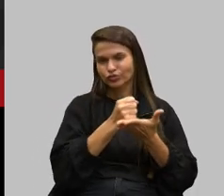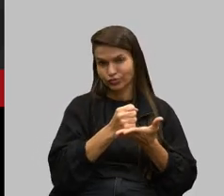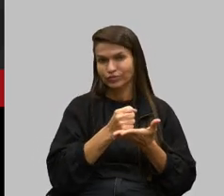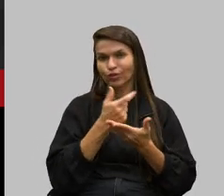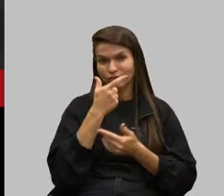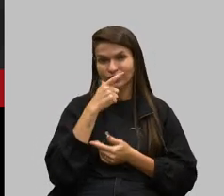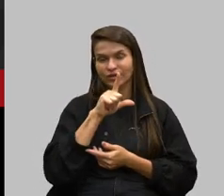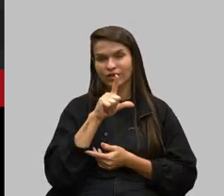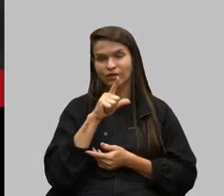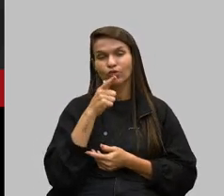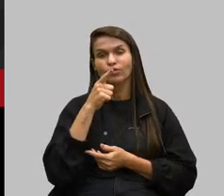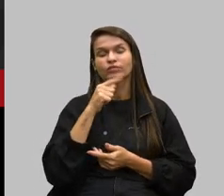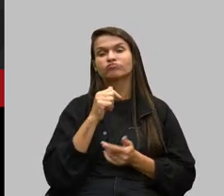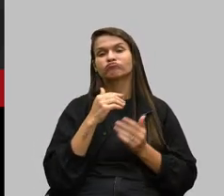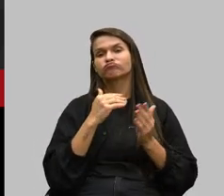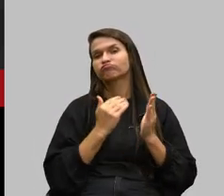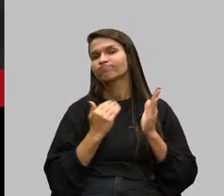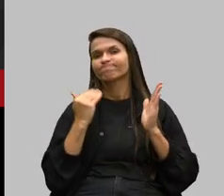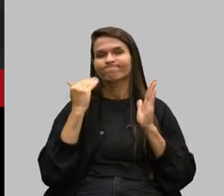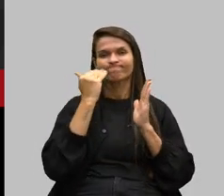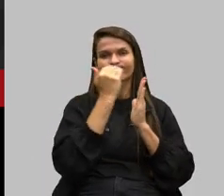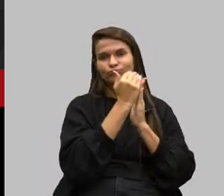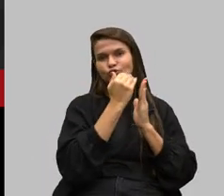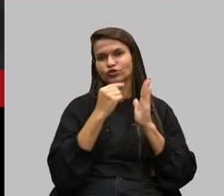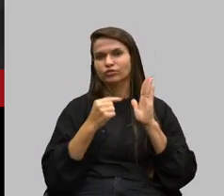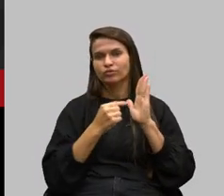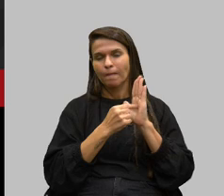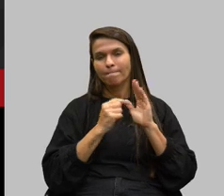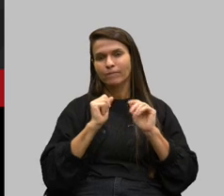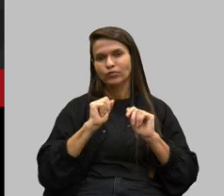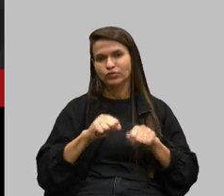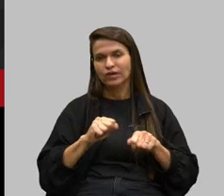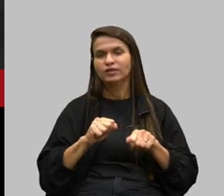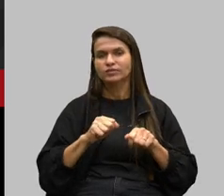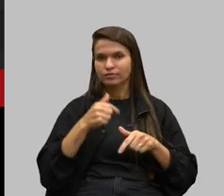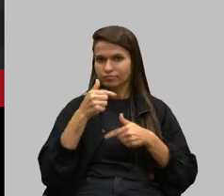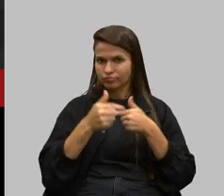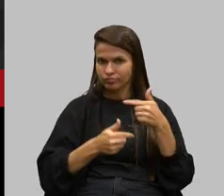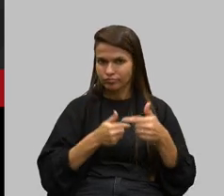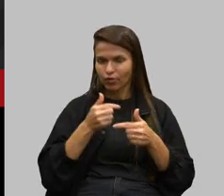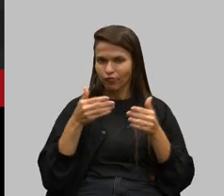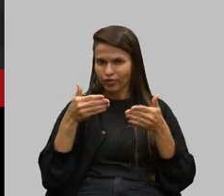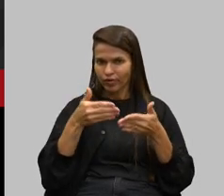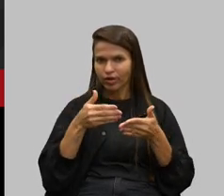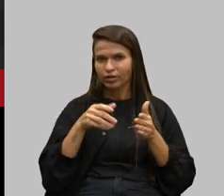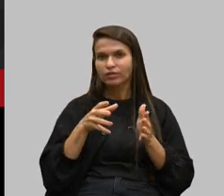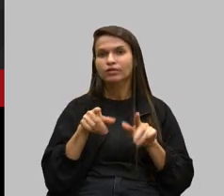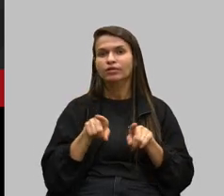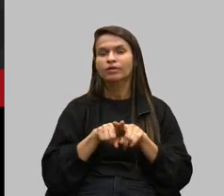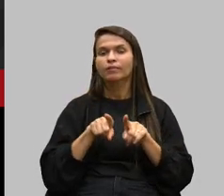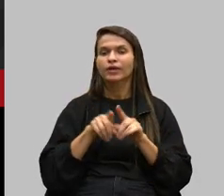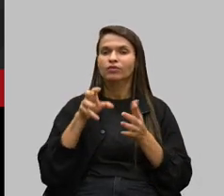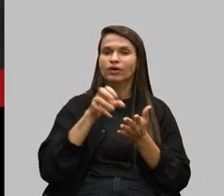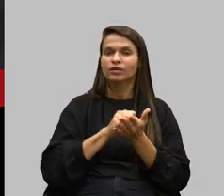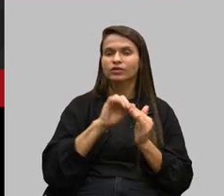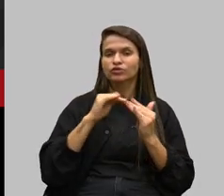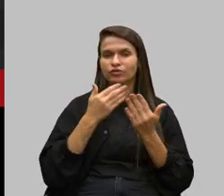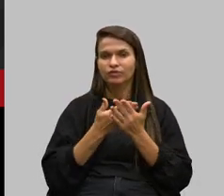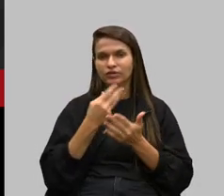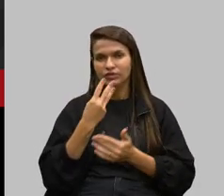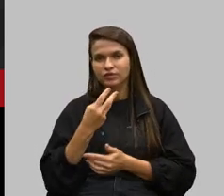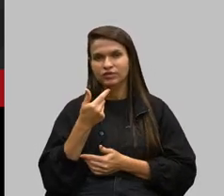conseguiu aumentar esse número de denúncias para que a gente pudesse atuar e no cadastro escolar foram